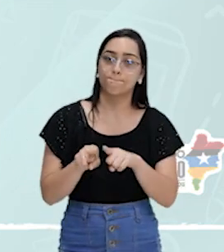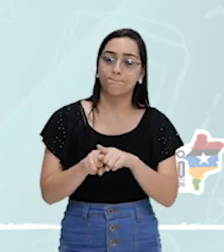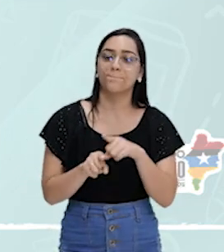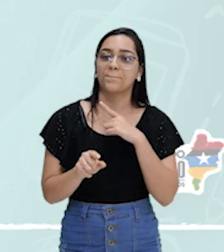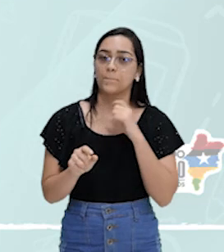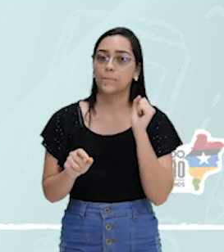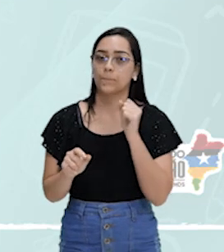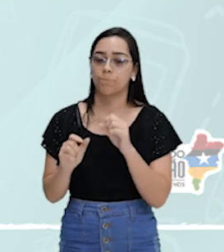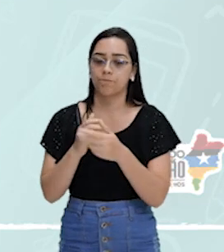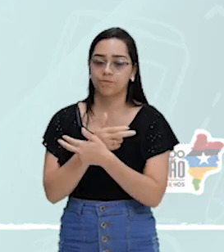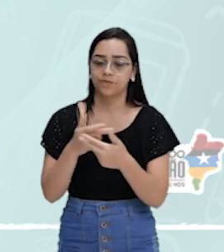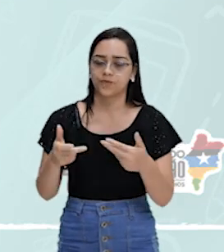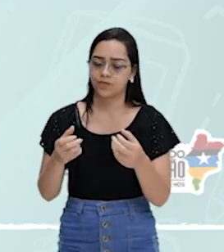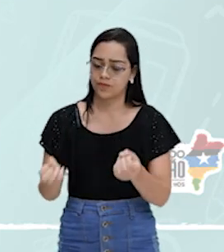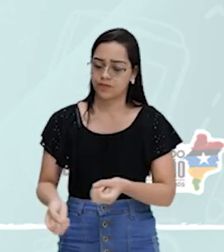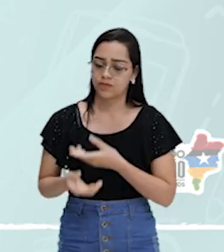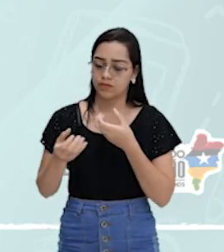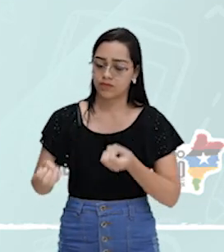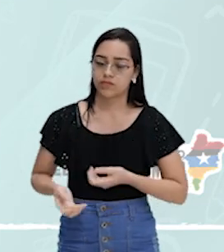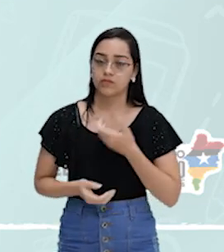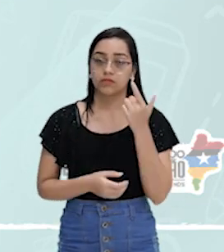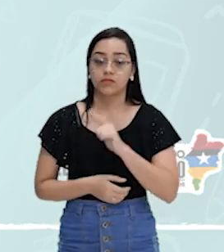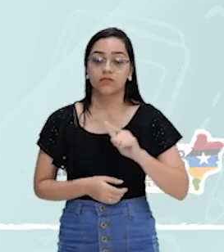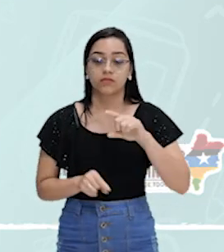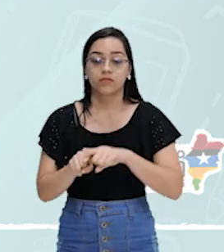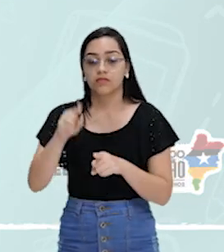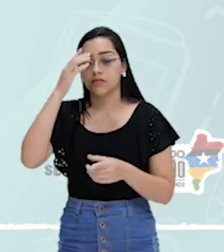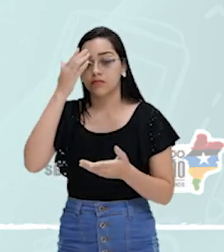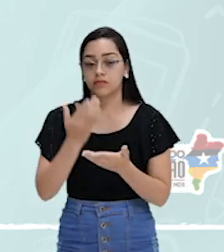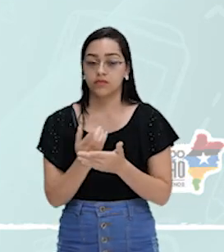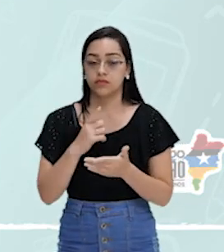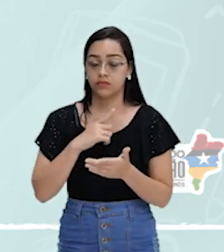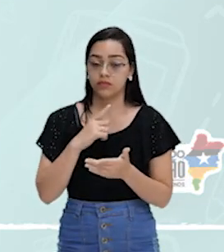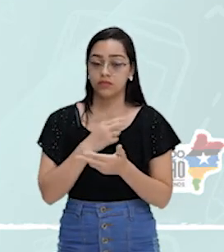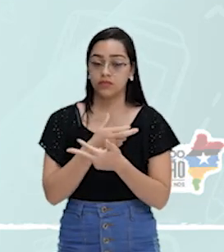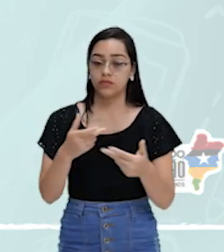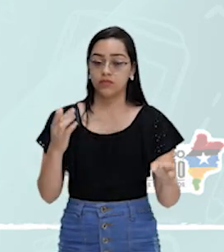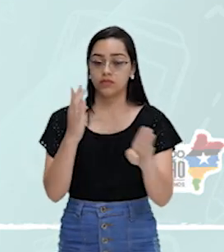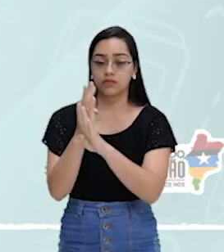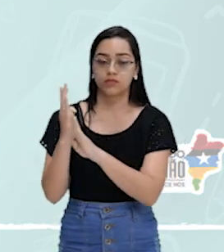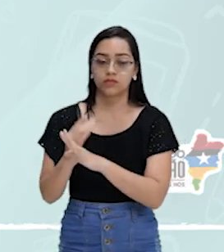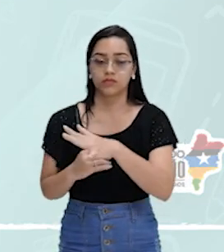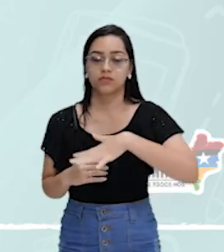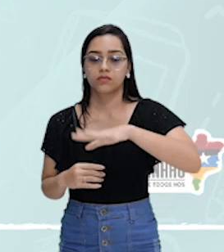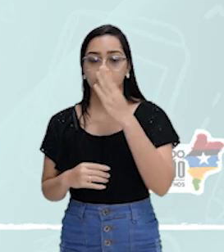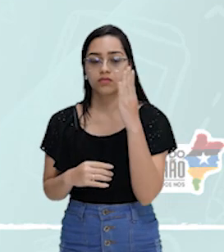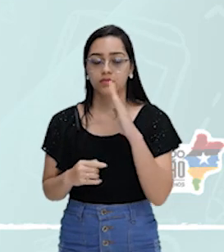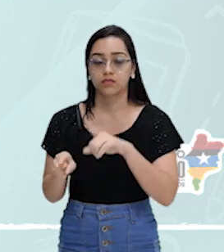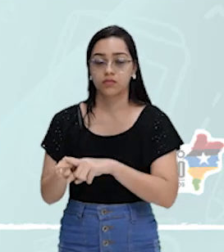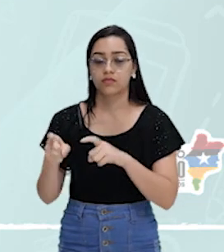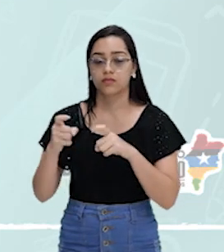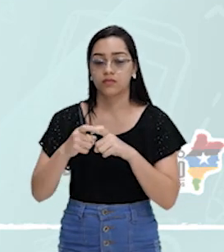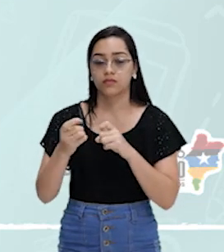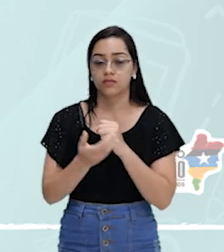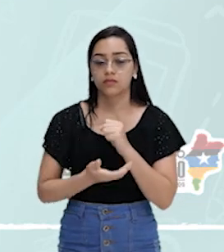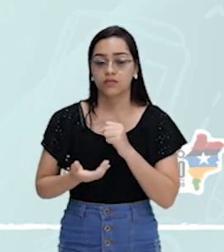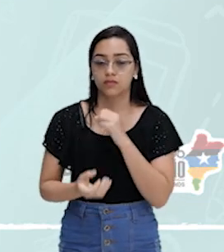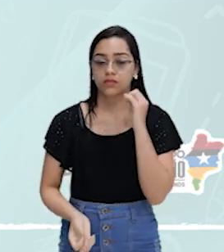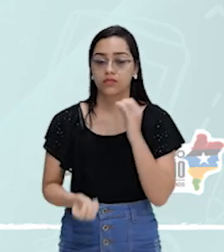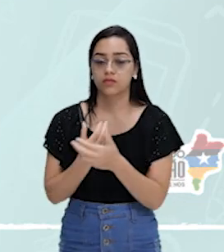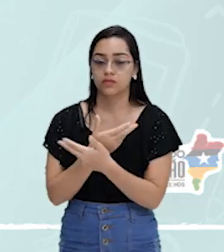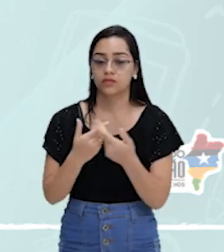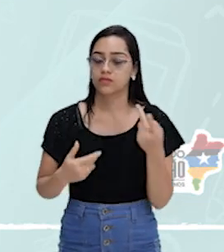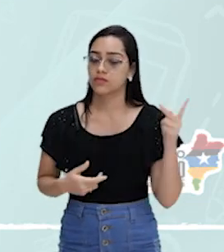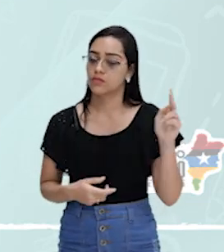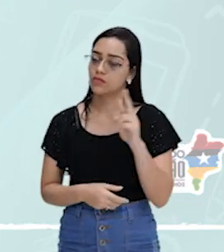de cara nas produções literárias. Os escritores acreditavam na possibilidade de tornar as novas descobertas no campo da biologia e da